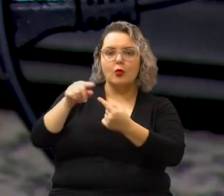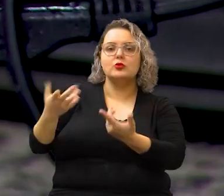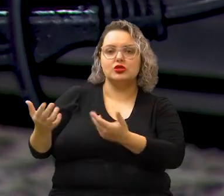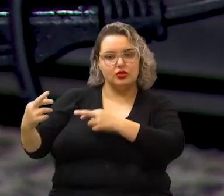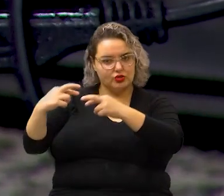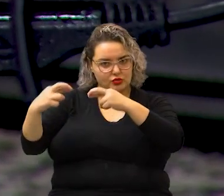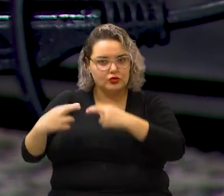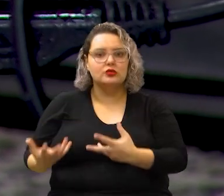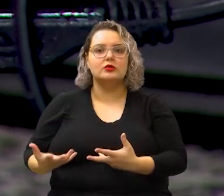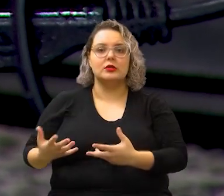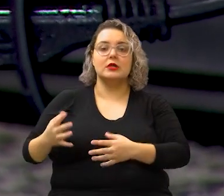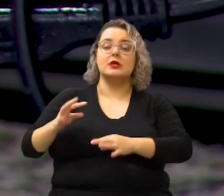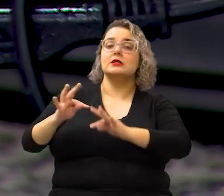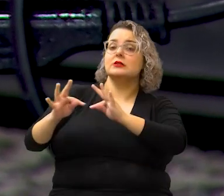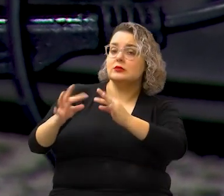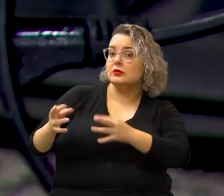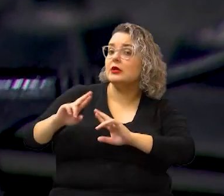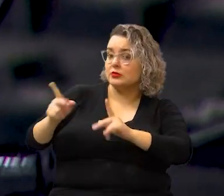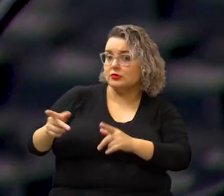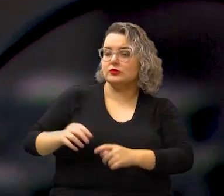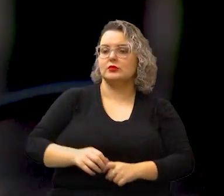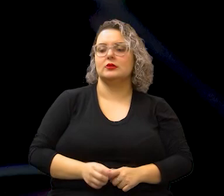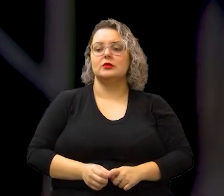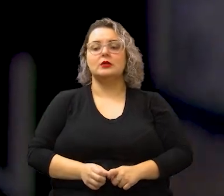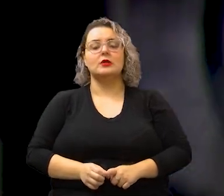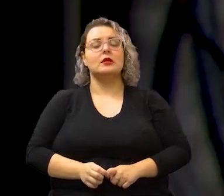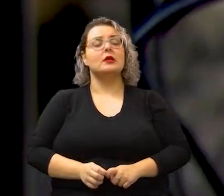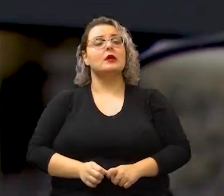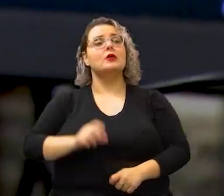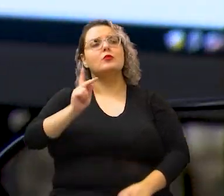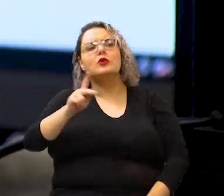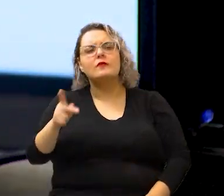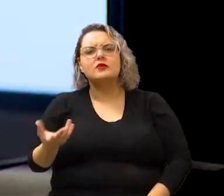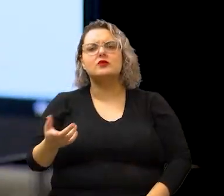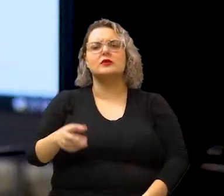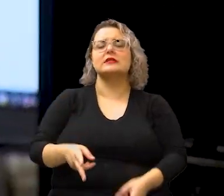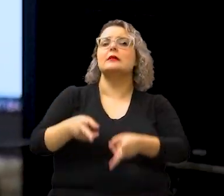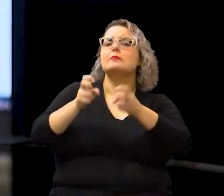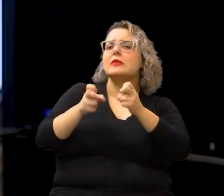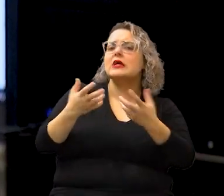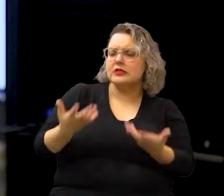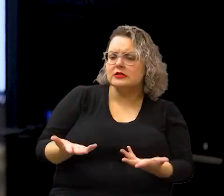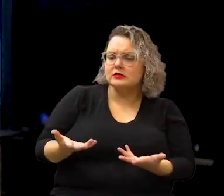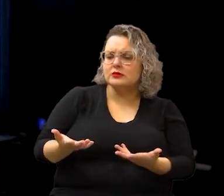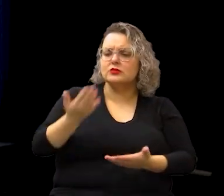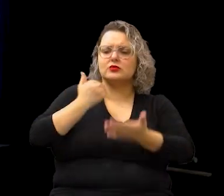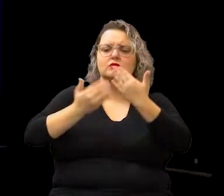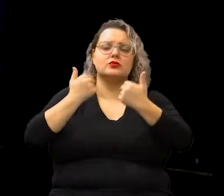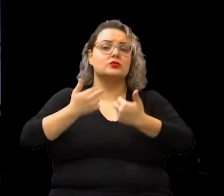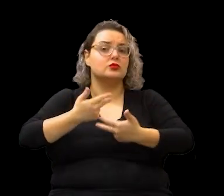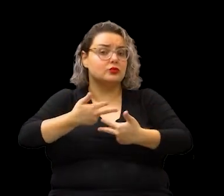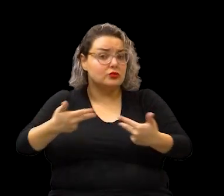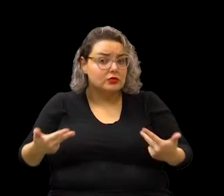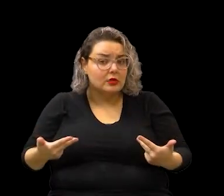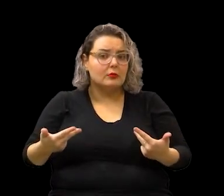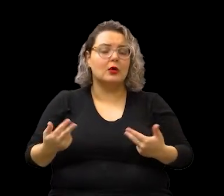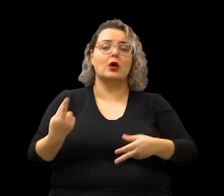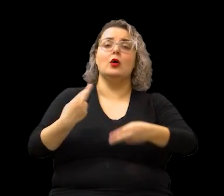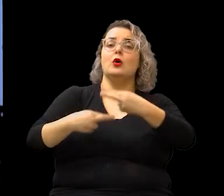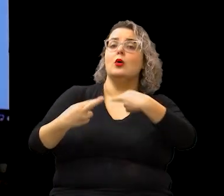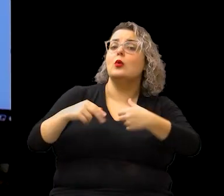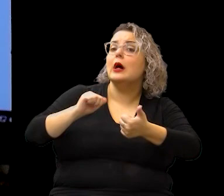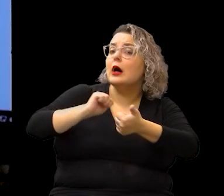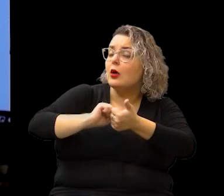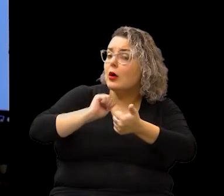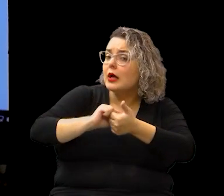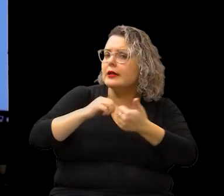da análise. São técnicas não destrutivas. E só tem, professor, essa identificação dos alimentos